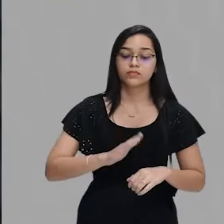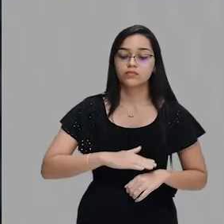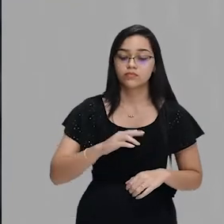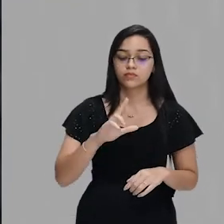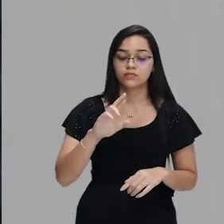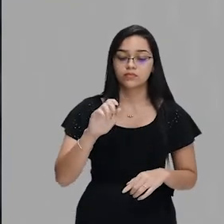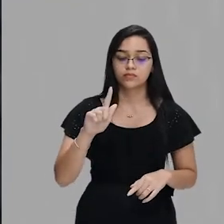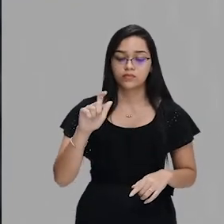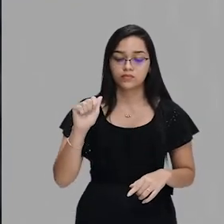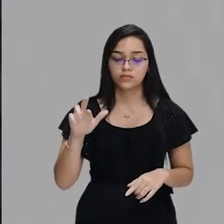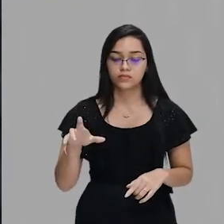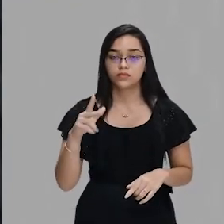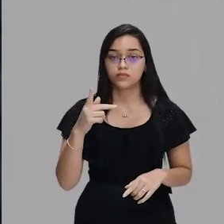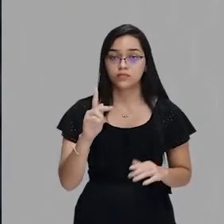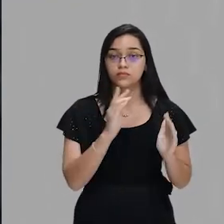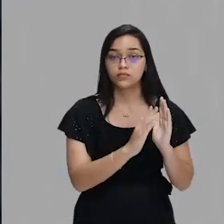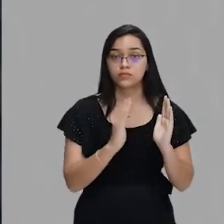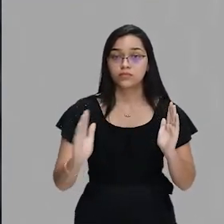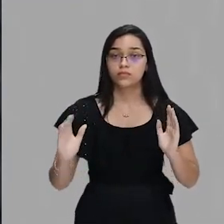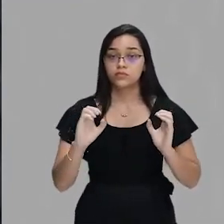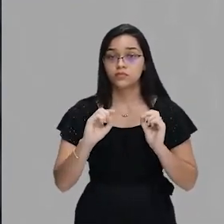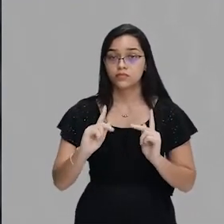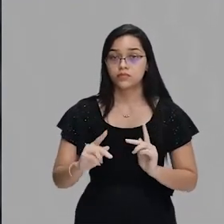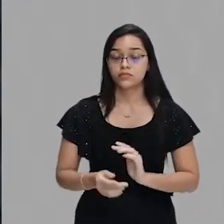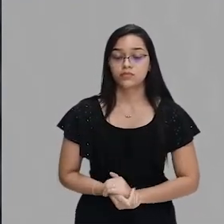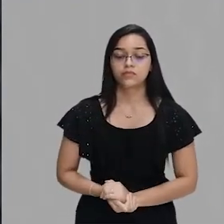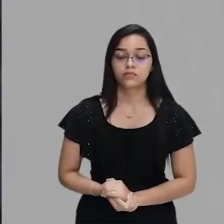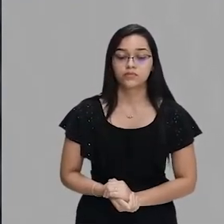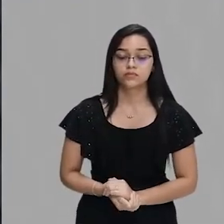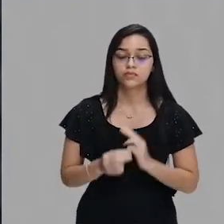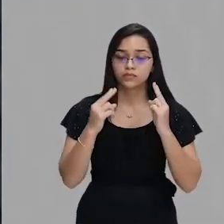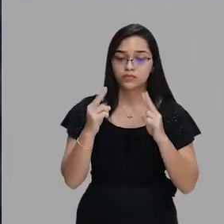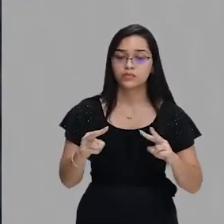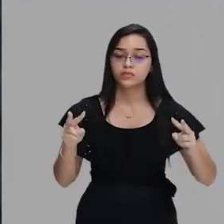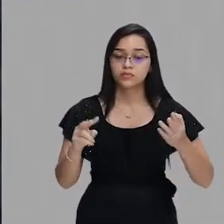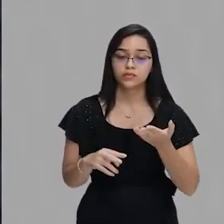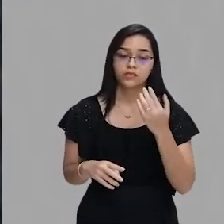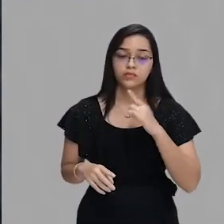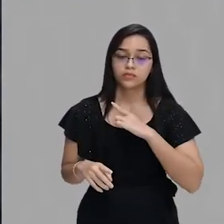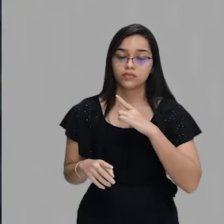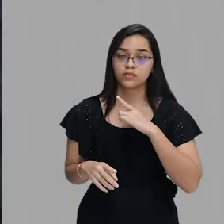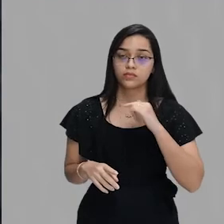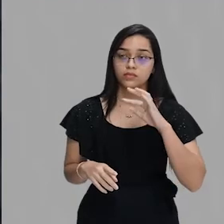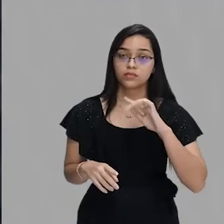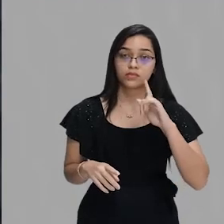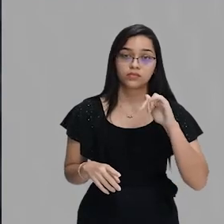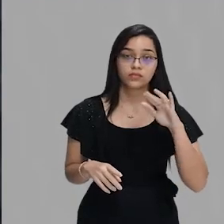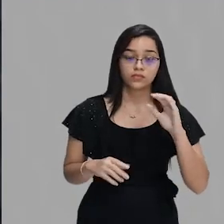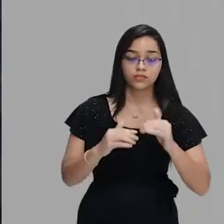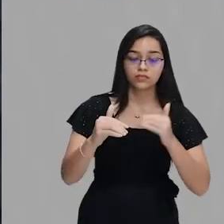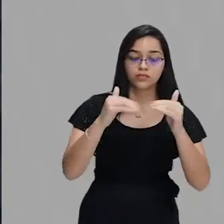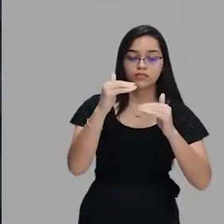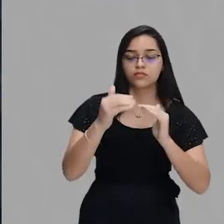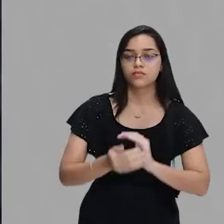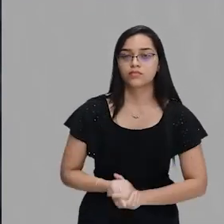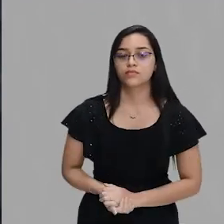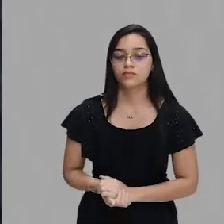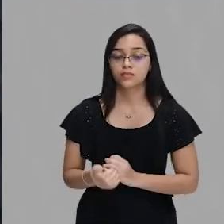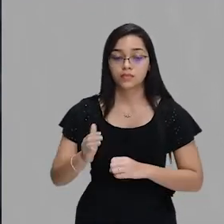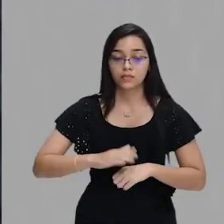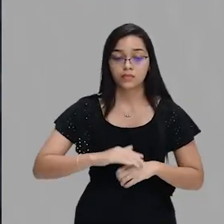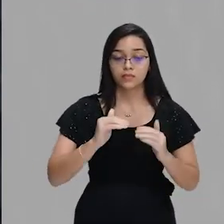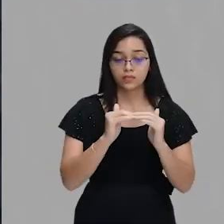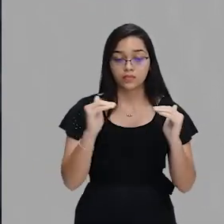mais regular é a tua sequência, certo? Então, vamos atrás do atleta mais regular. Olha, o atleta